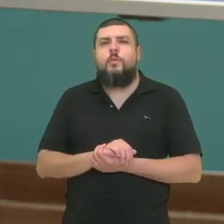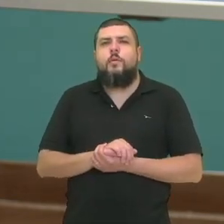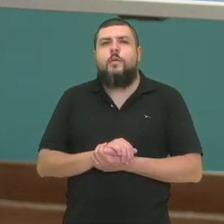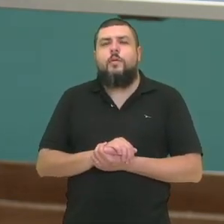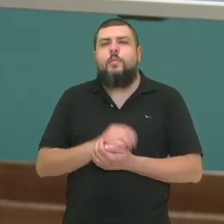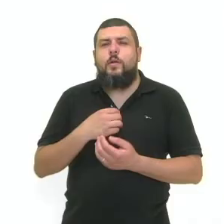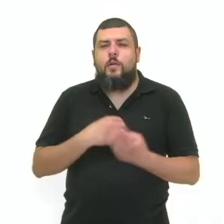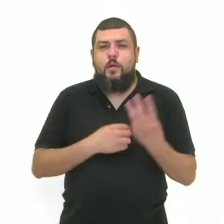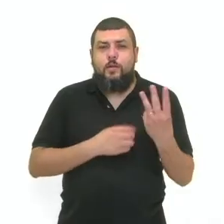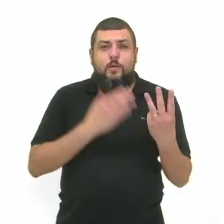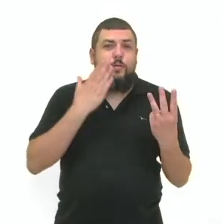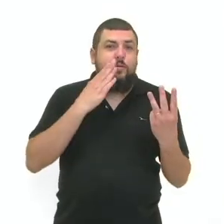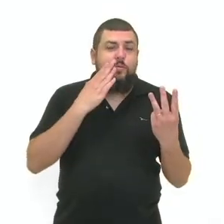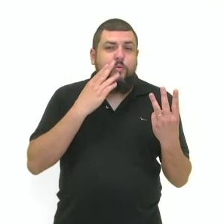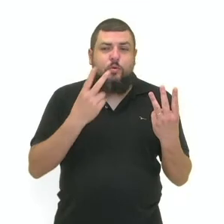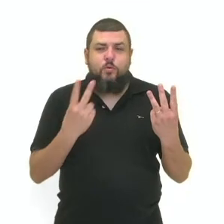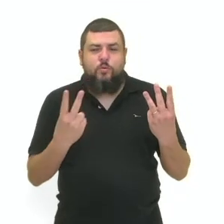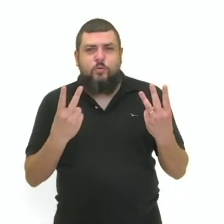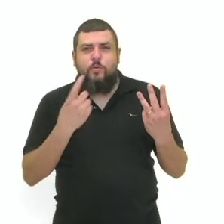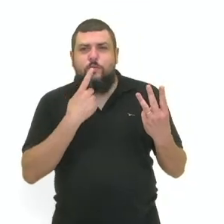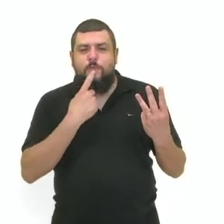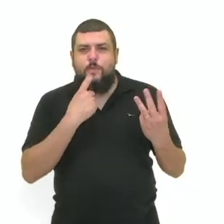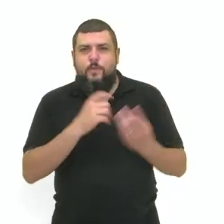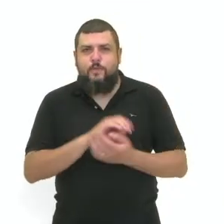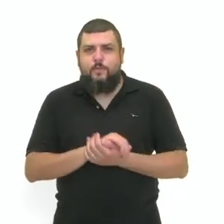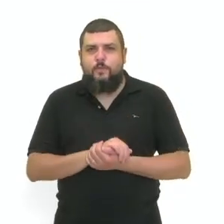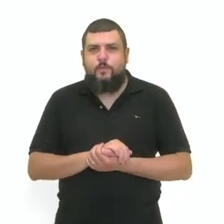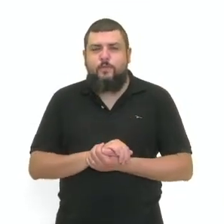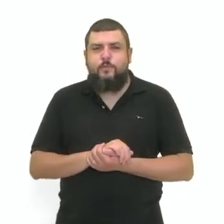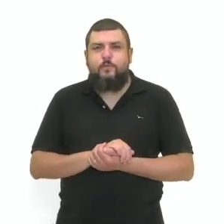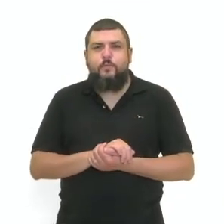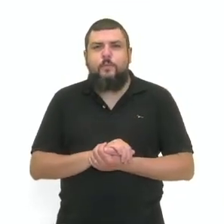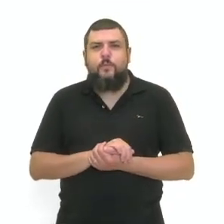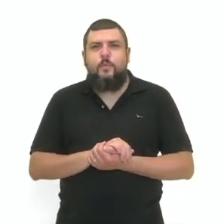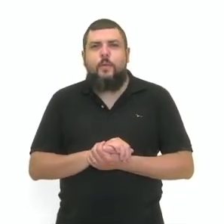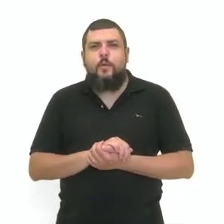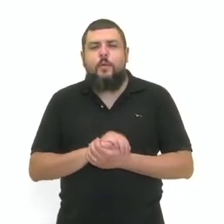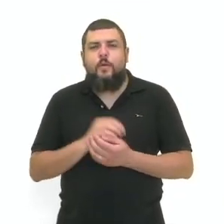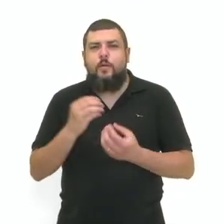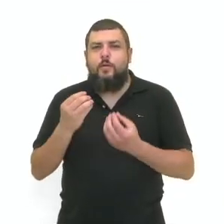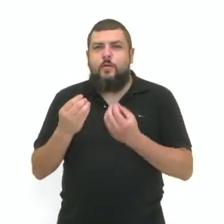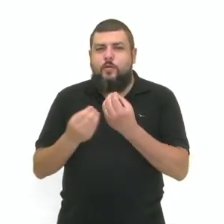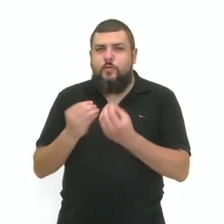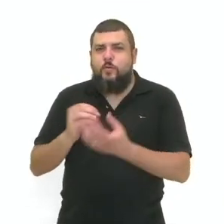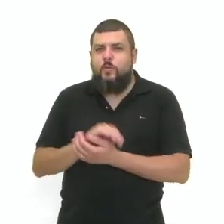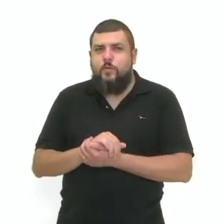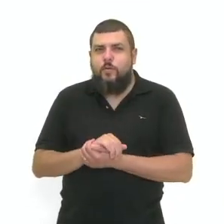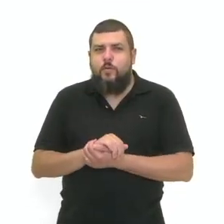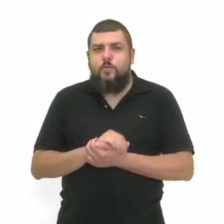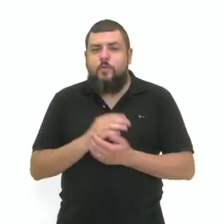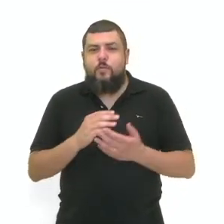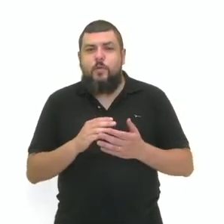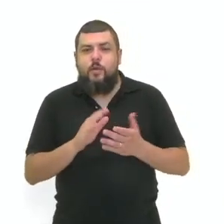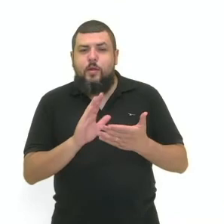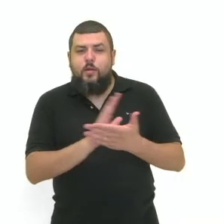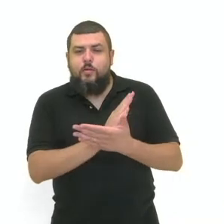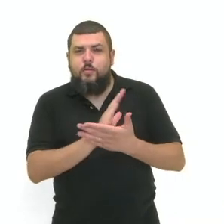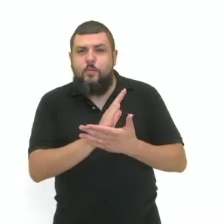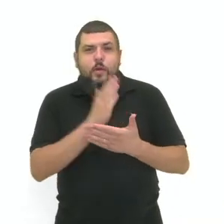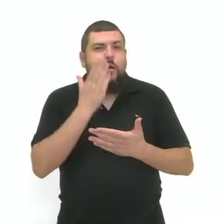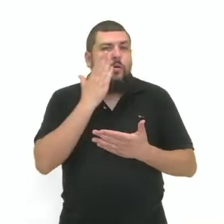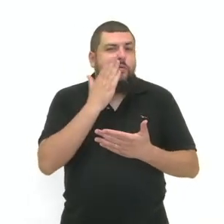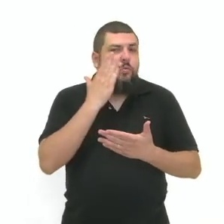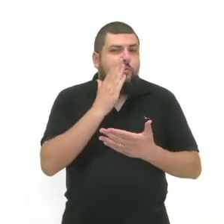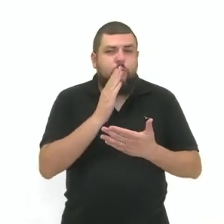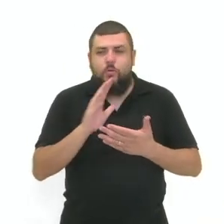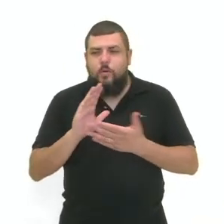eu vou fazer então do a de duas formas né primeiro para este né para as bolas azuis para as bolas